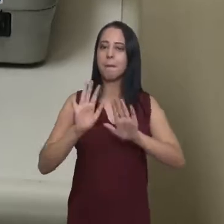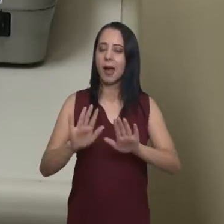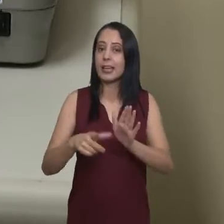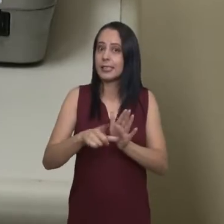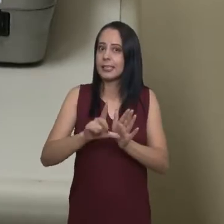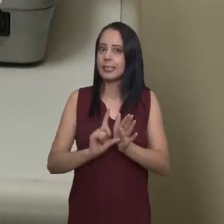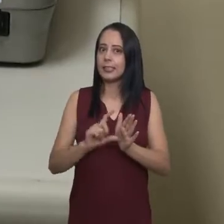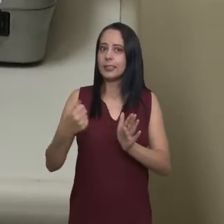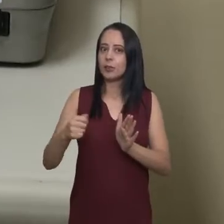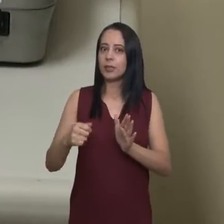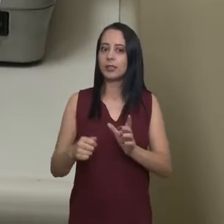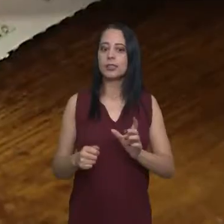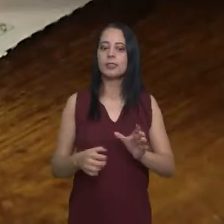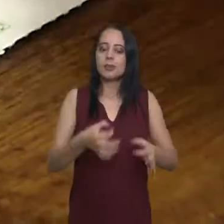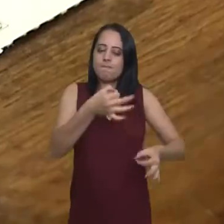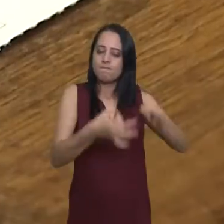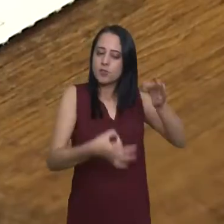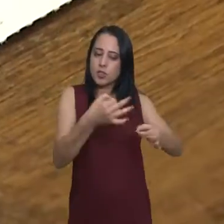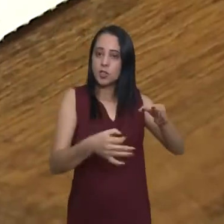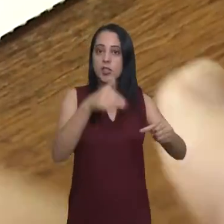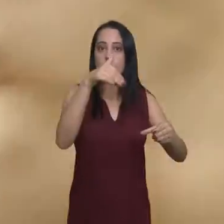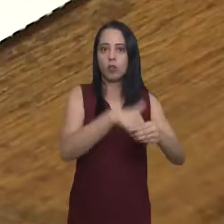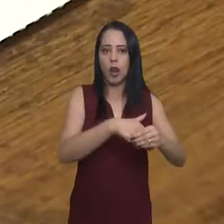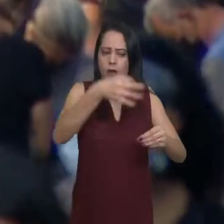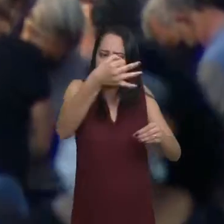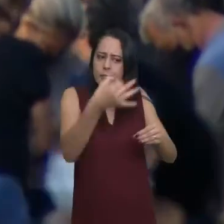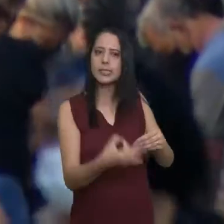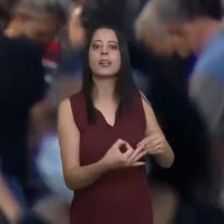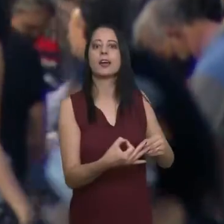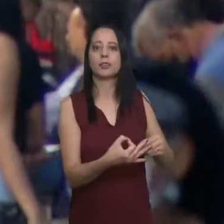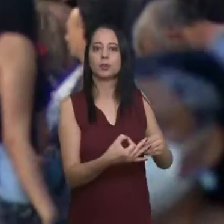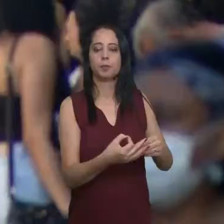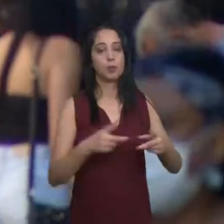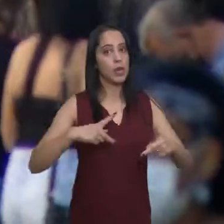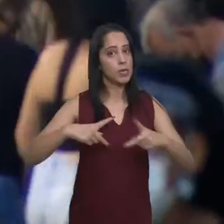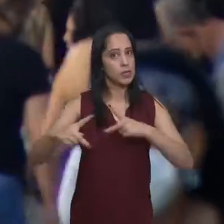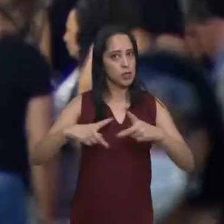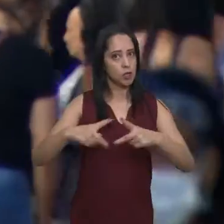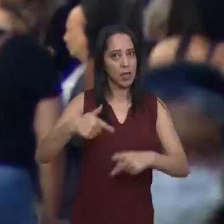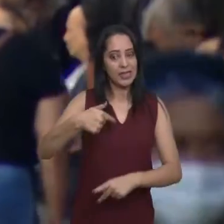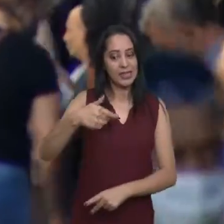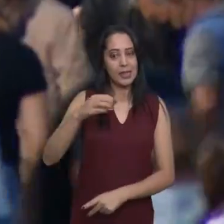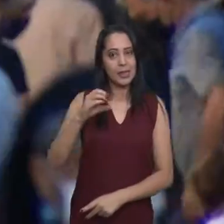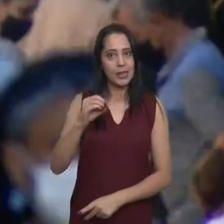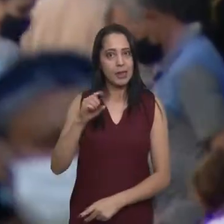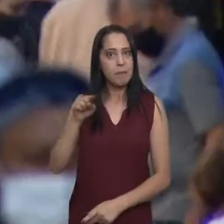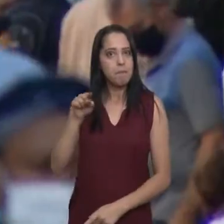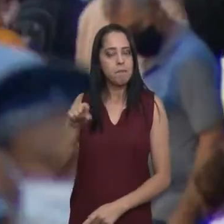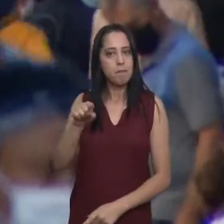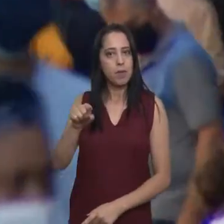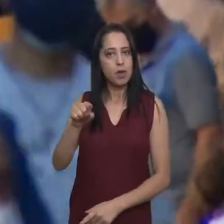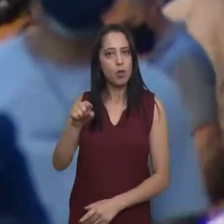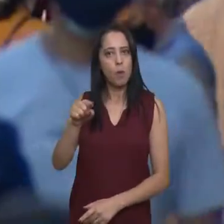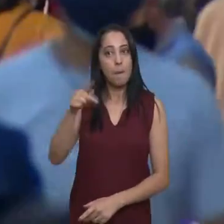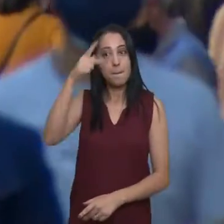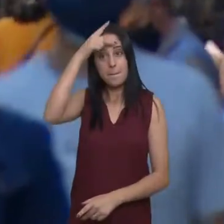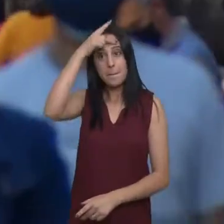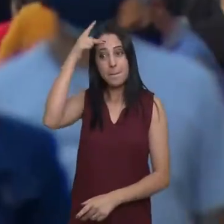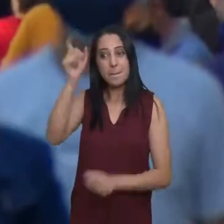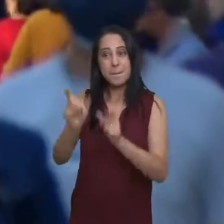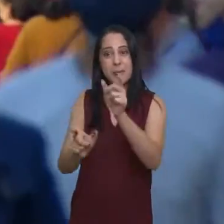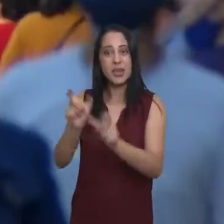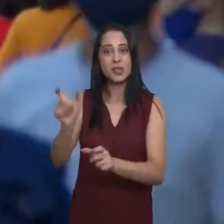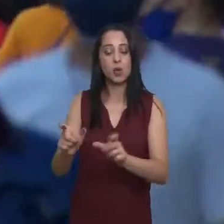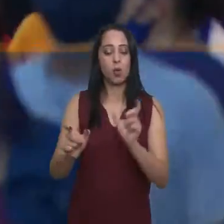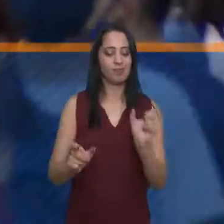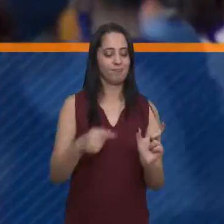isso, é preciso estar em dia com a Justiça Eleitoral. Em São José dos Campos, cerca de 71 mil eleitores estão com o